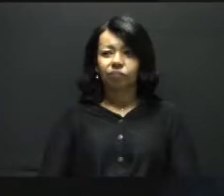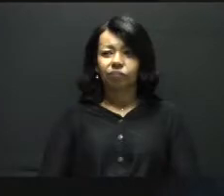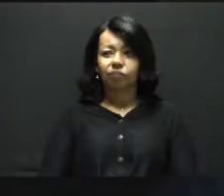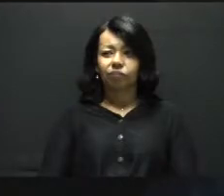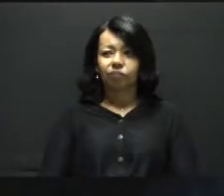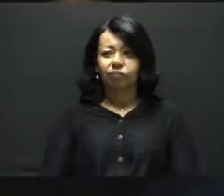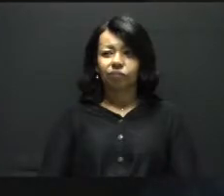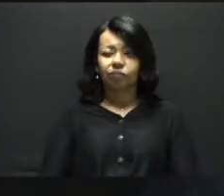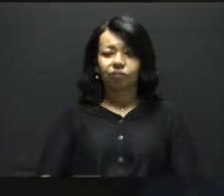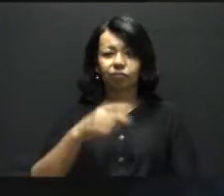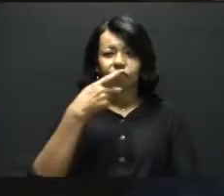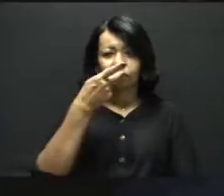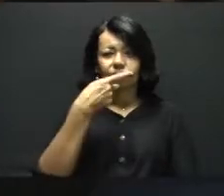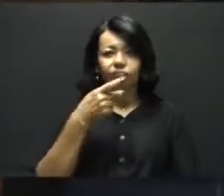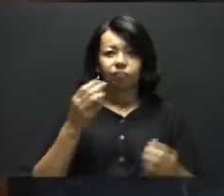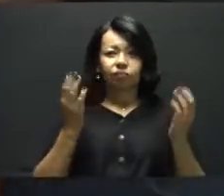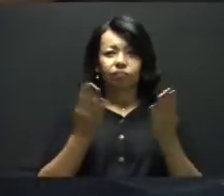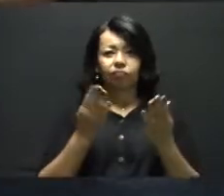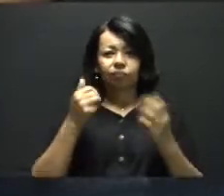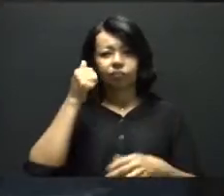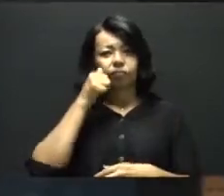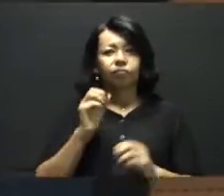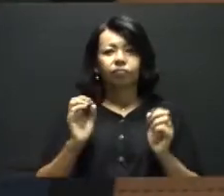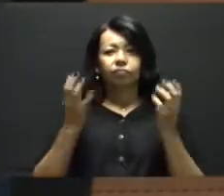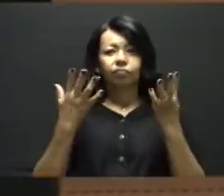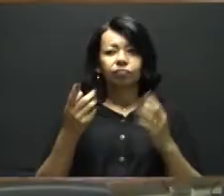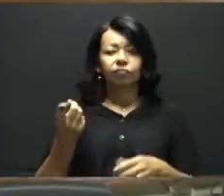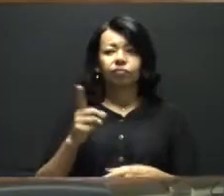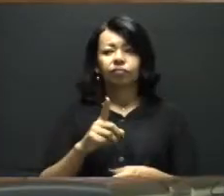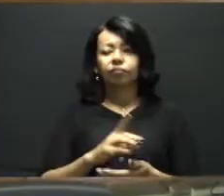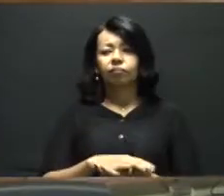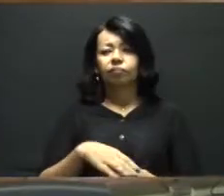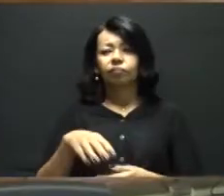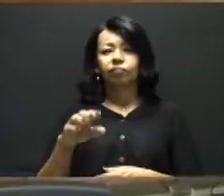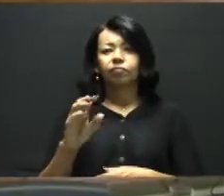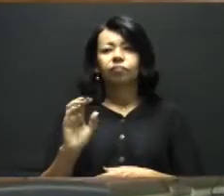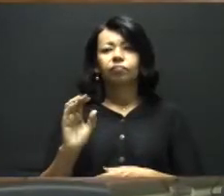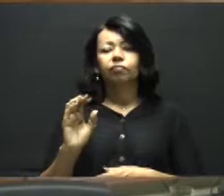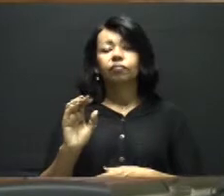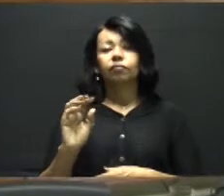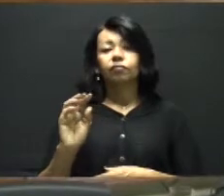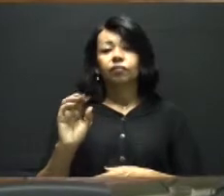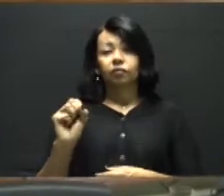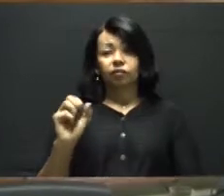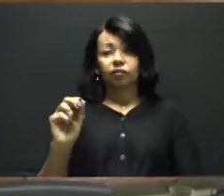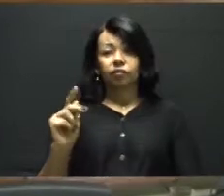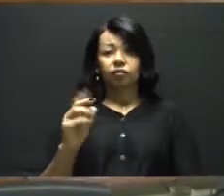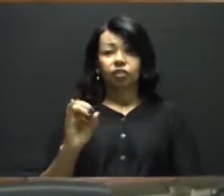concedo a palavra a homenageada shipley venâncio